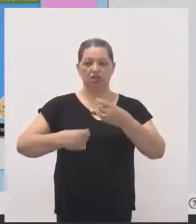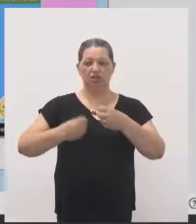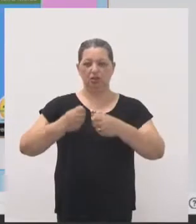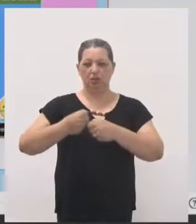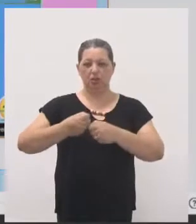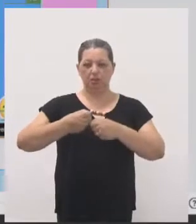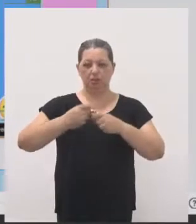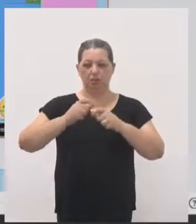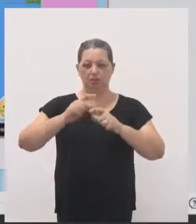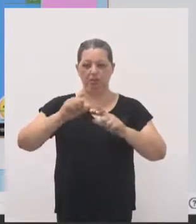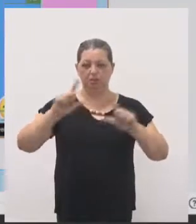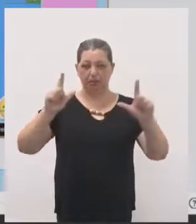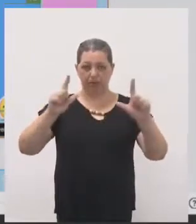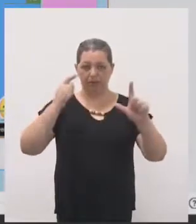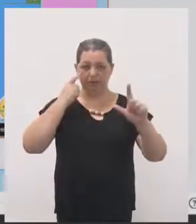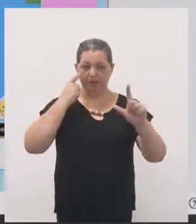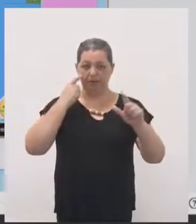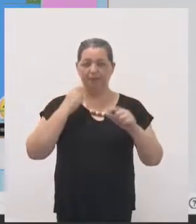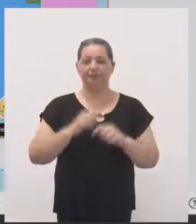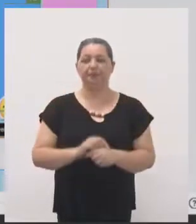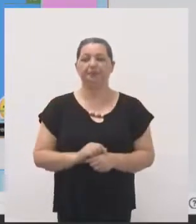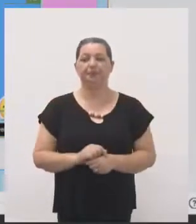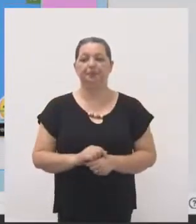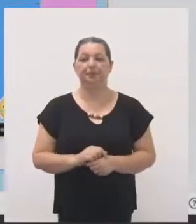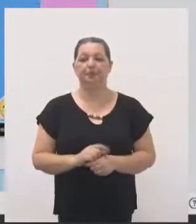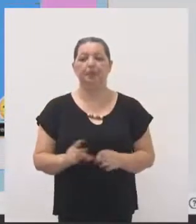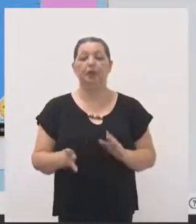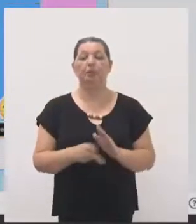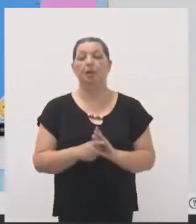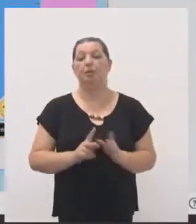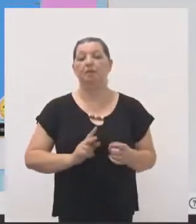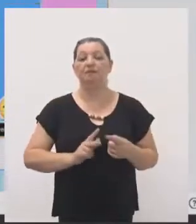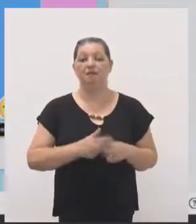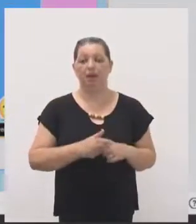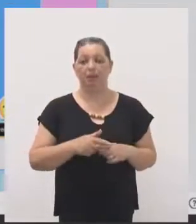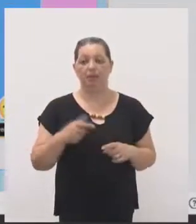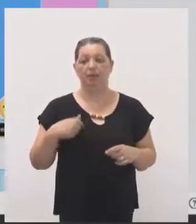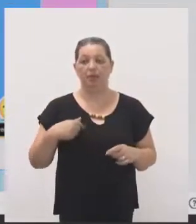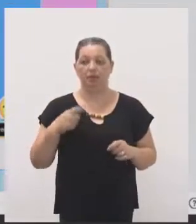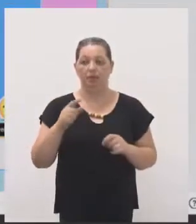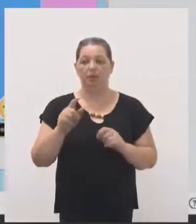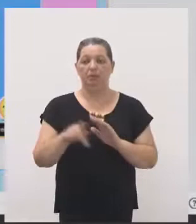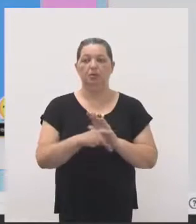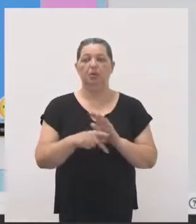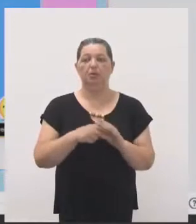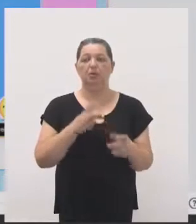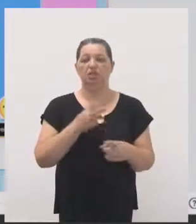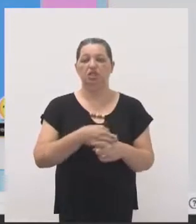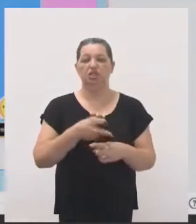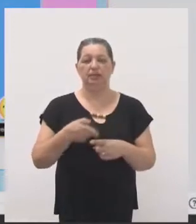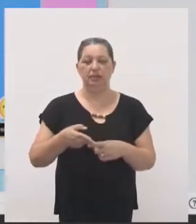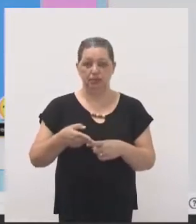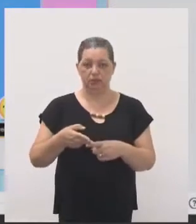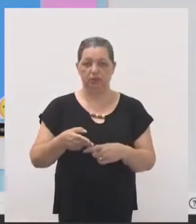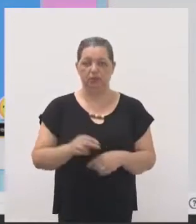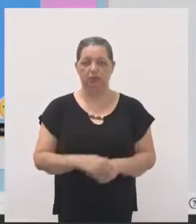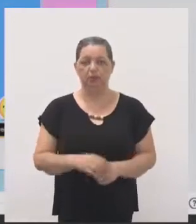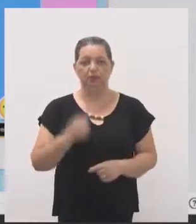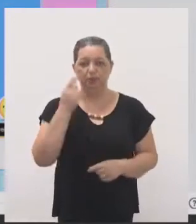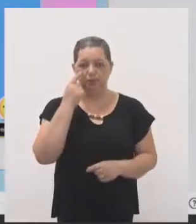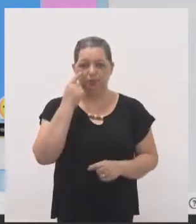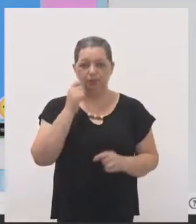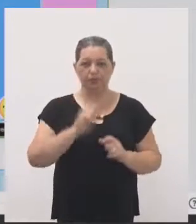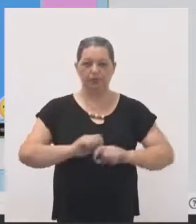página. Essa é a ferramenta do Canva no formato de edição, tá? Aqui no